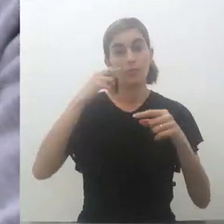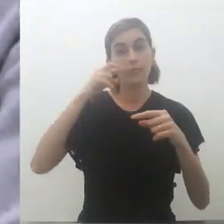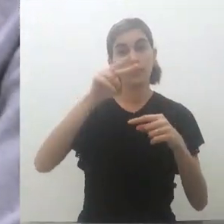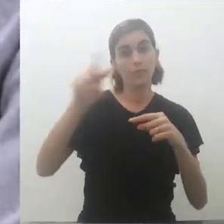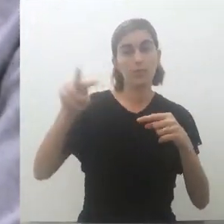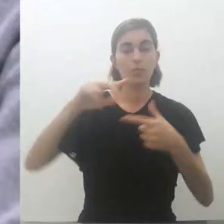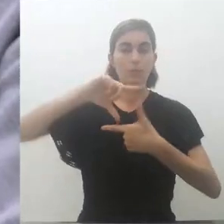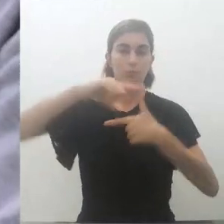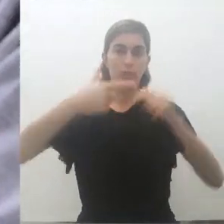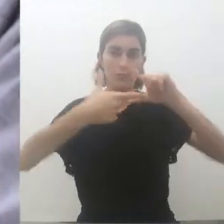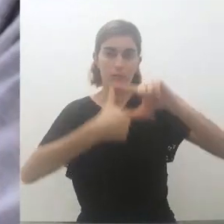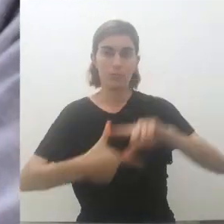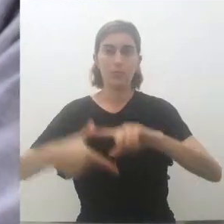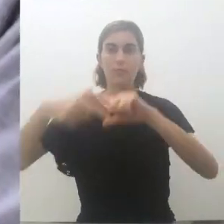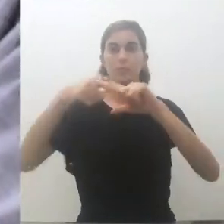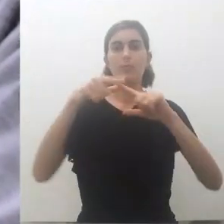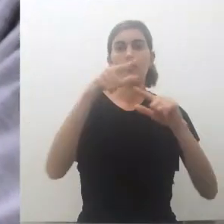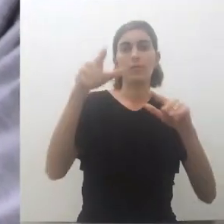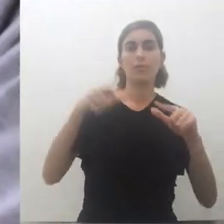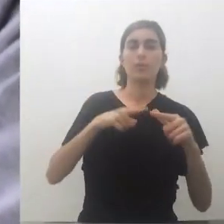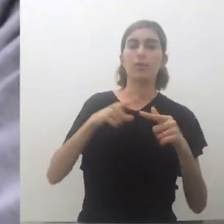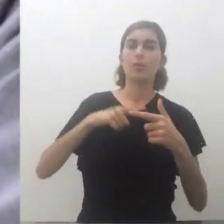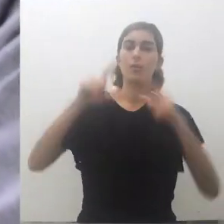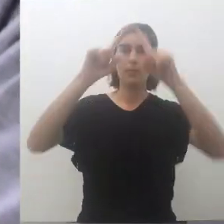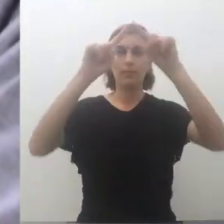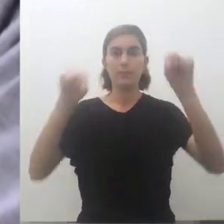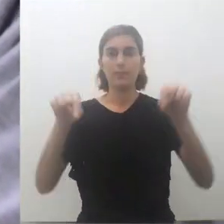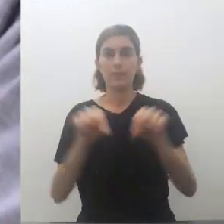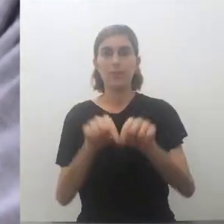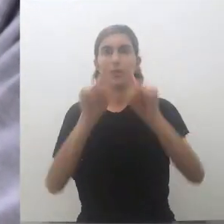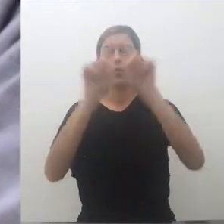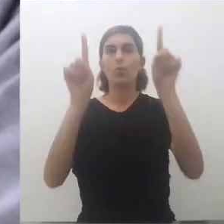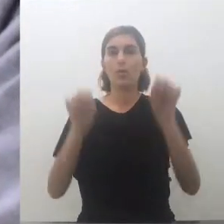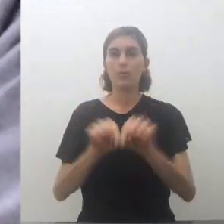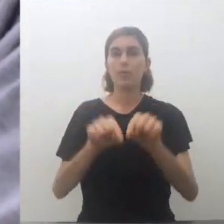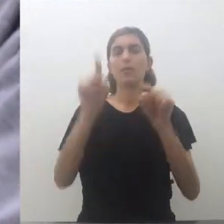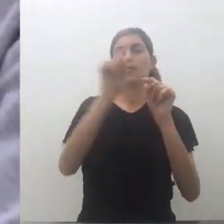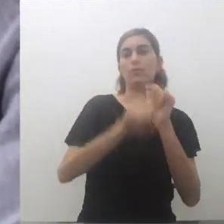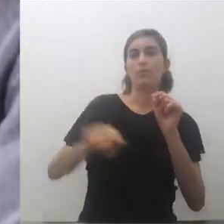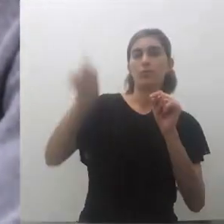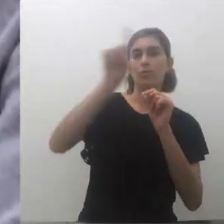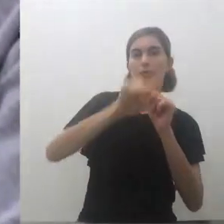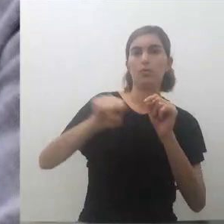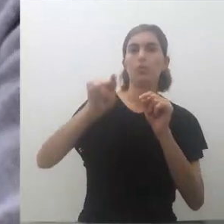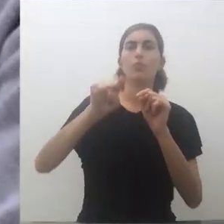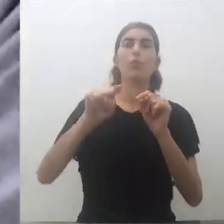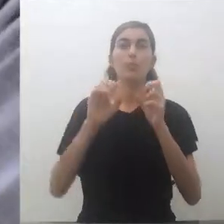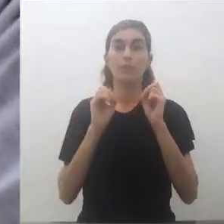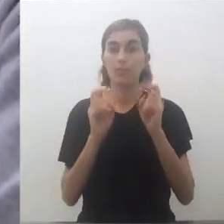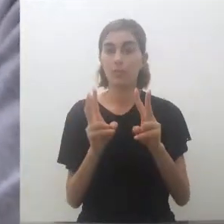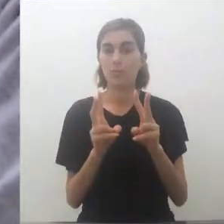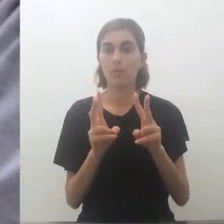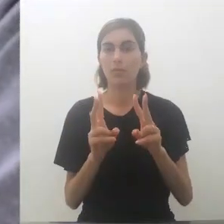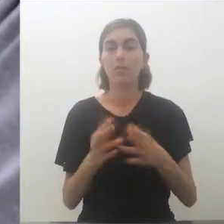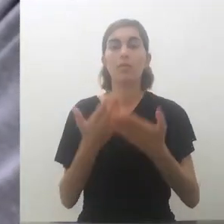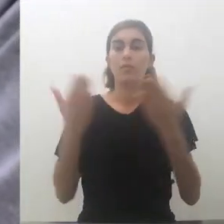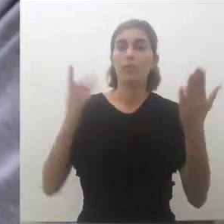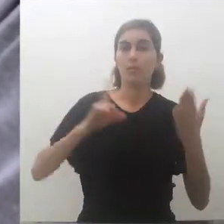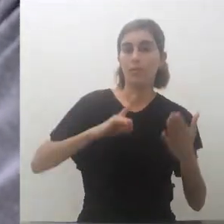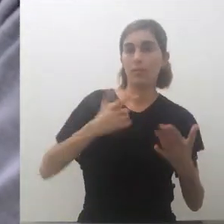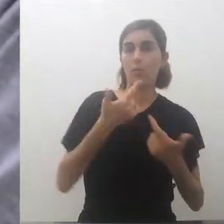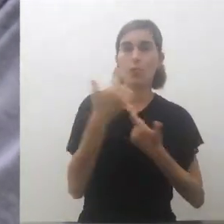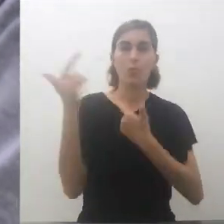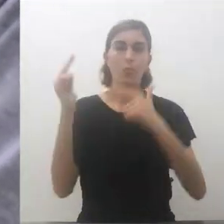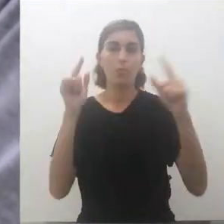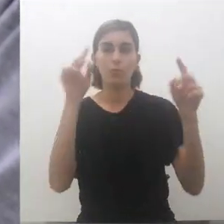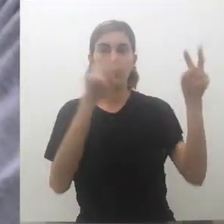geométricas, aí você tem aqui a forma triangular, quadrada, circular, ok? Existem outros arranjos visuais